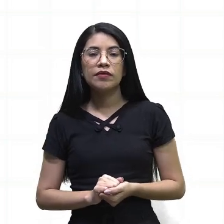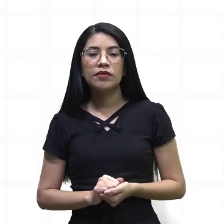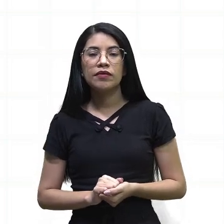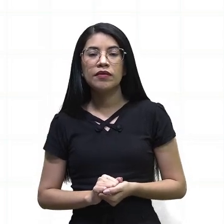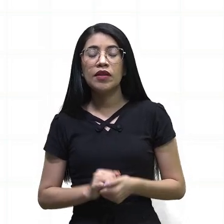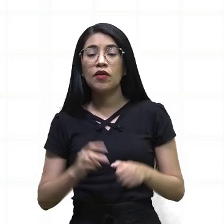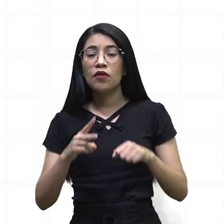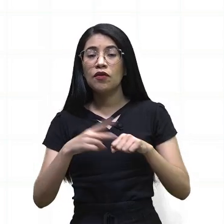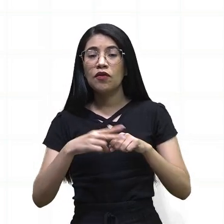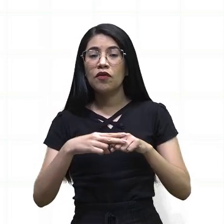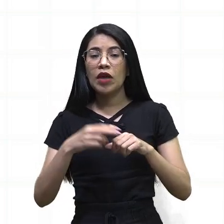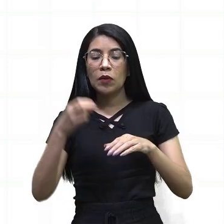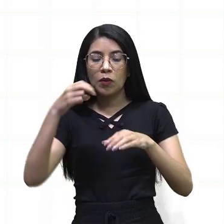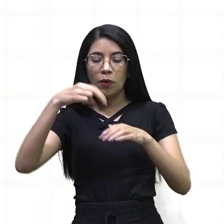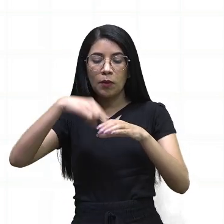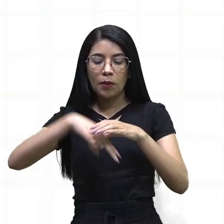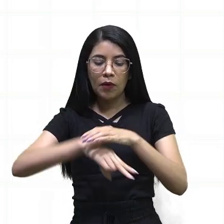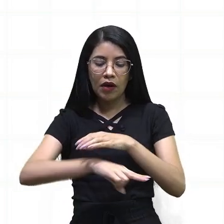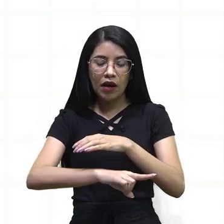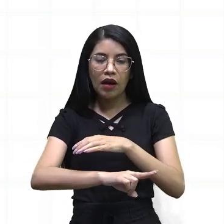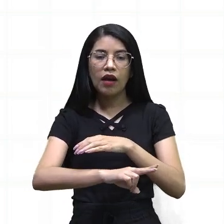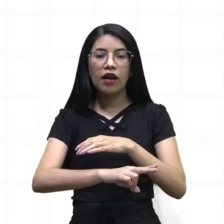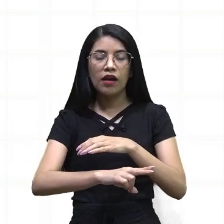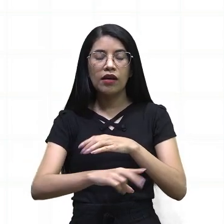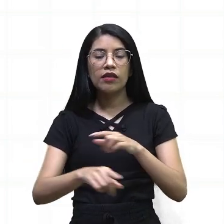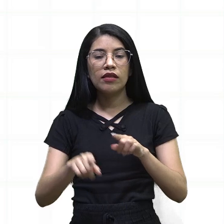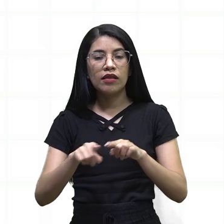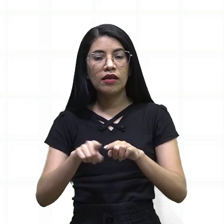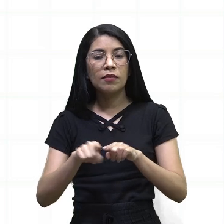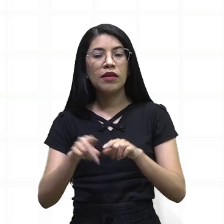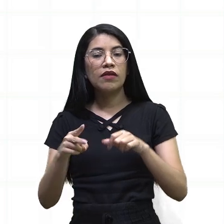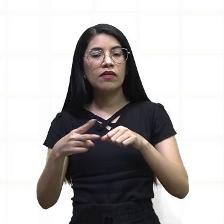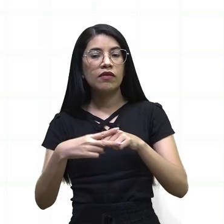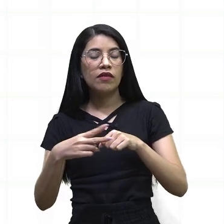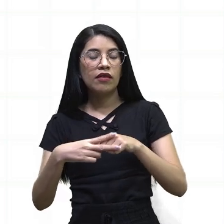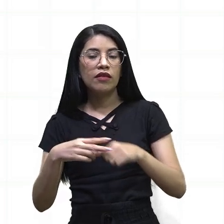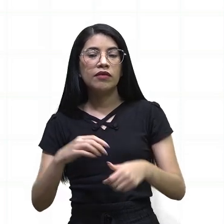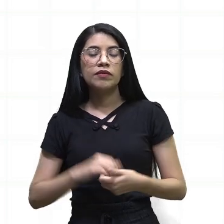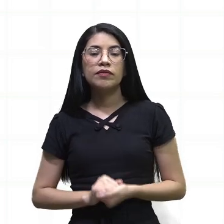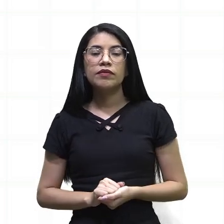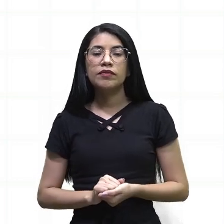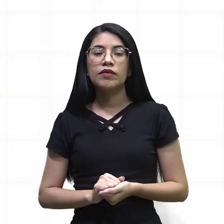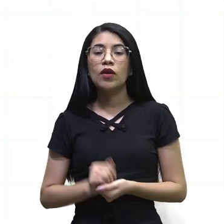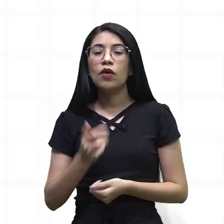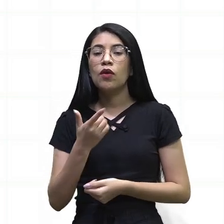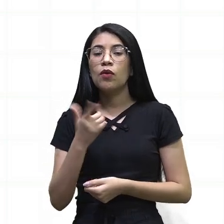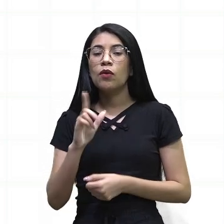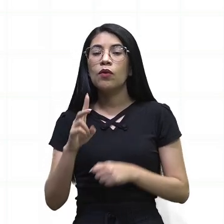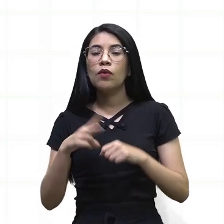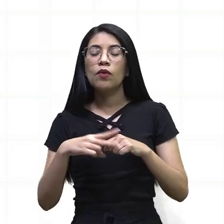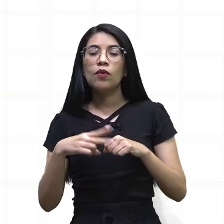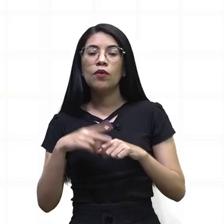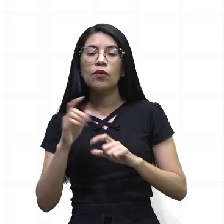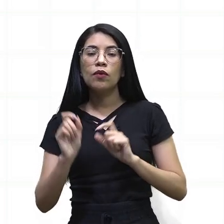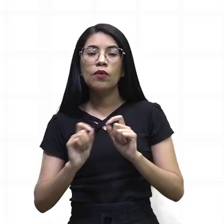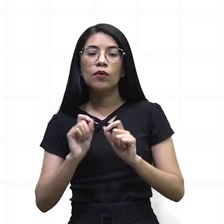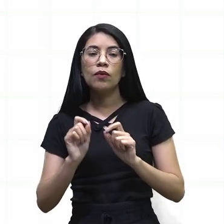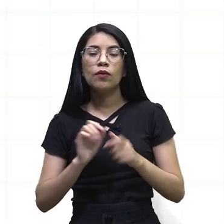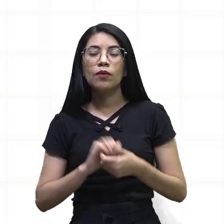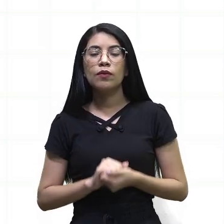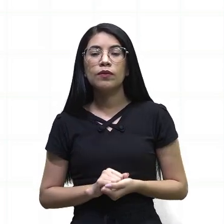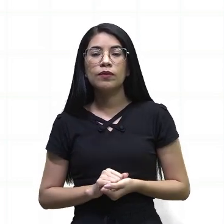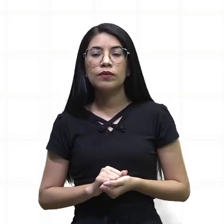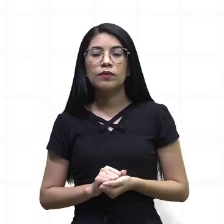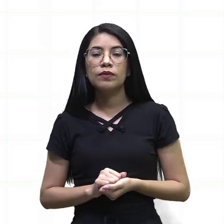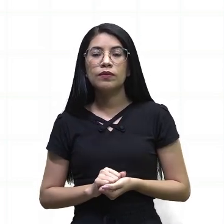cadê? Mergulhamos é o nosso verbo. Outro verbo aqui que a gente tem que verificar. Mergulhamos na água